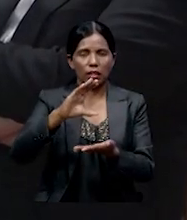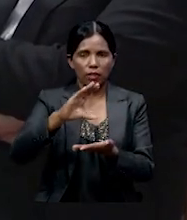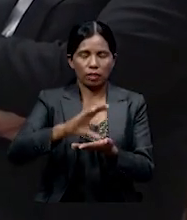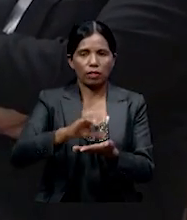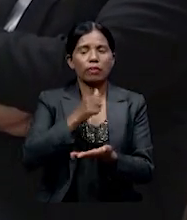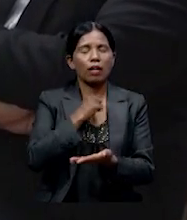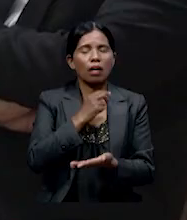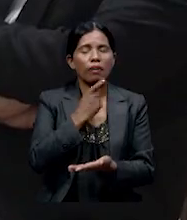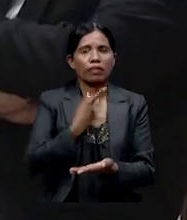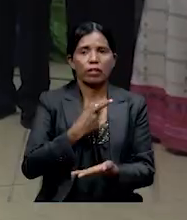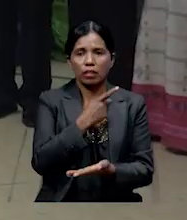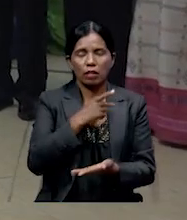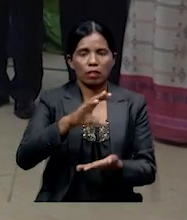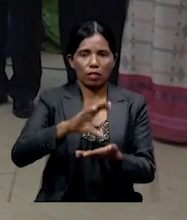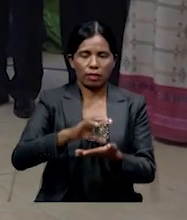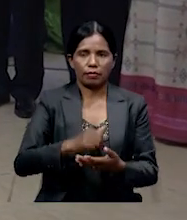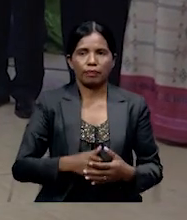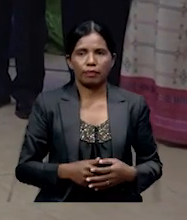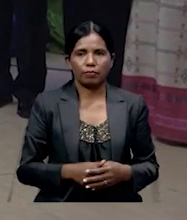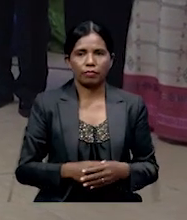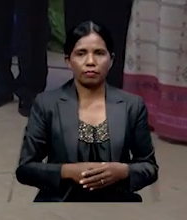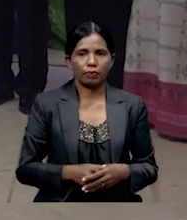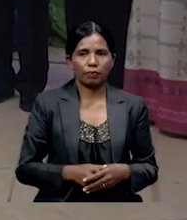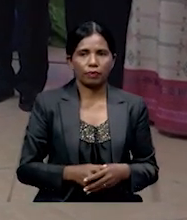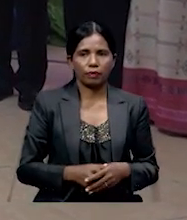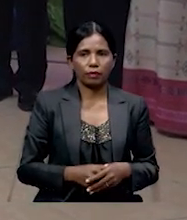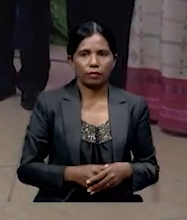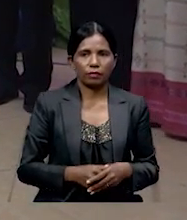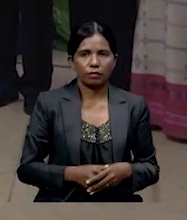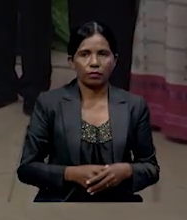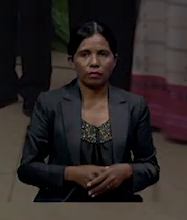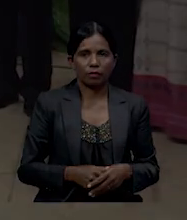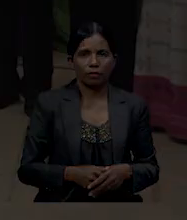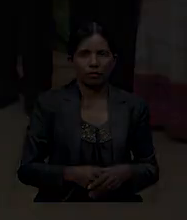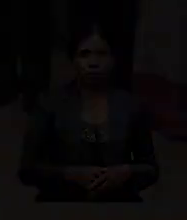o convidado Sirahoto. Zimi Fernandes, Zuviel da Costa, GMN.